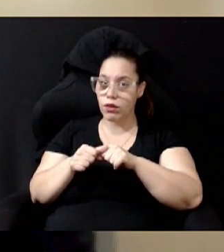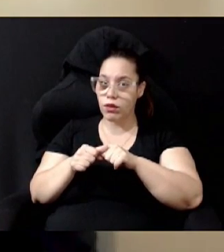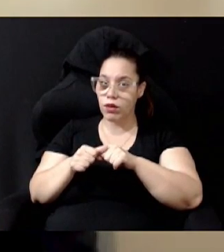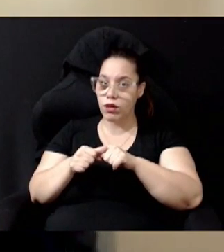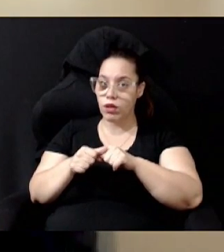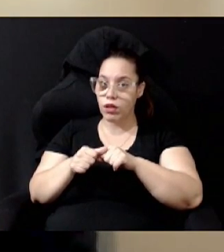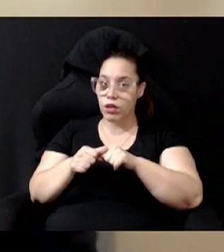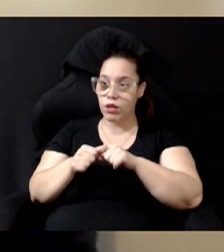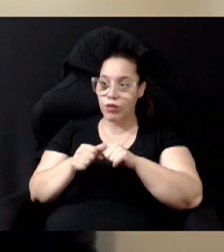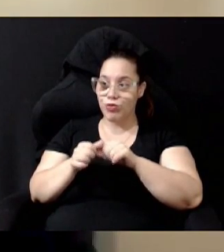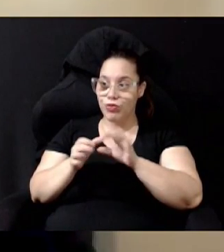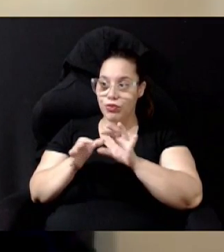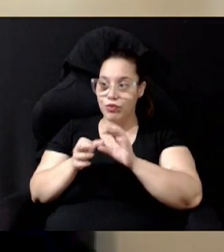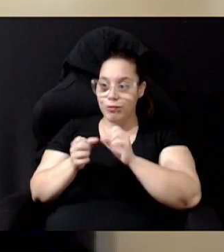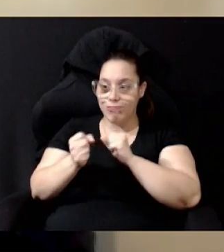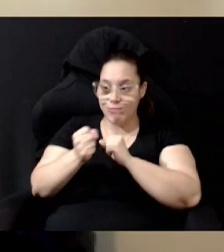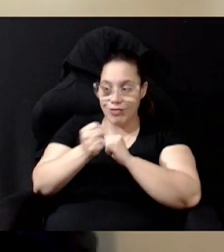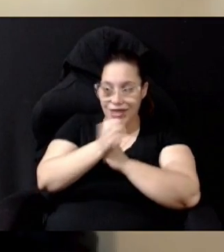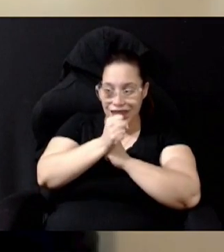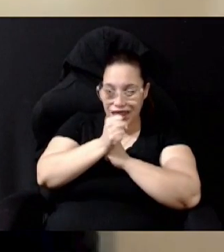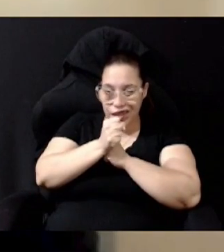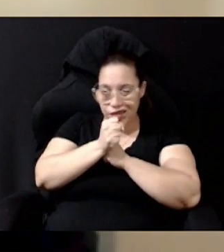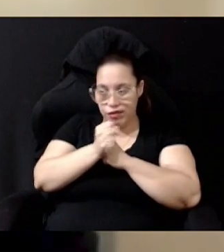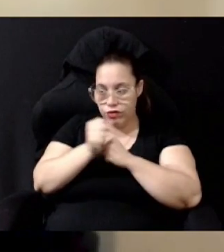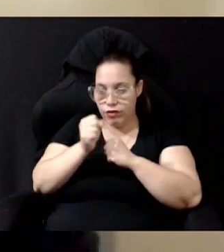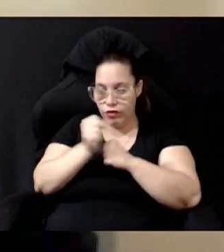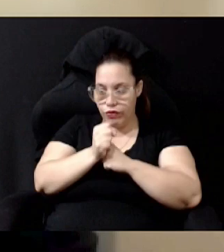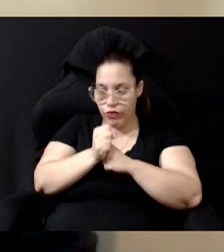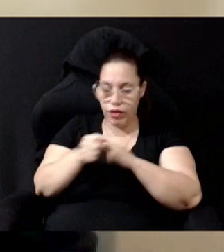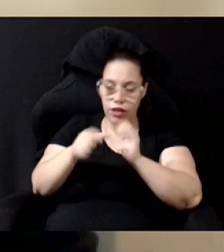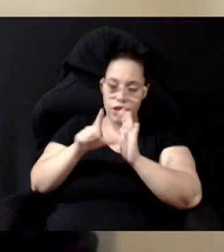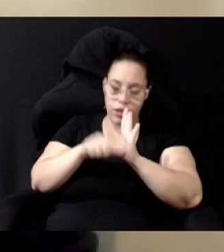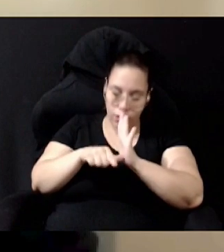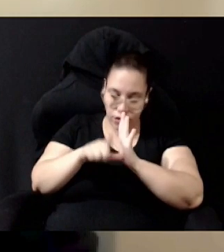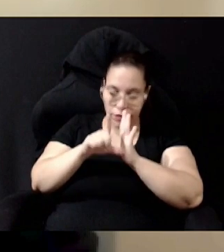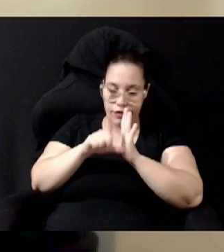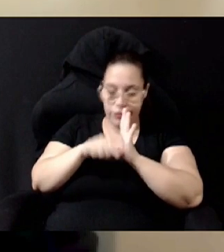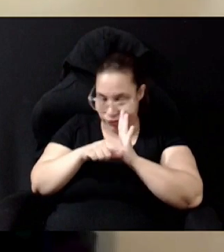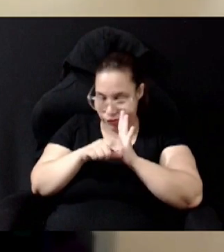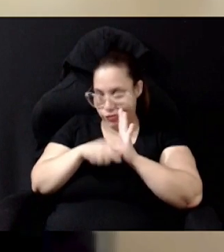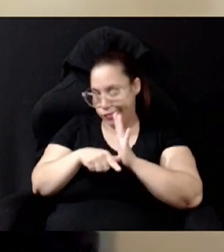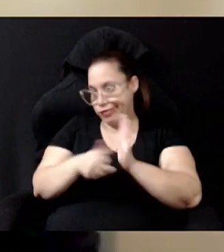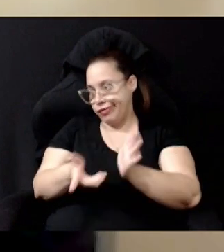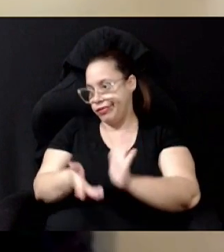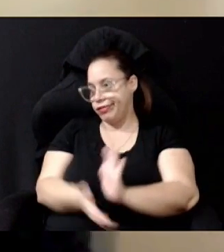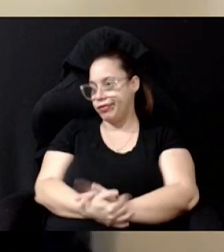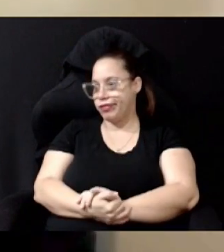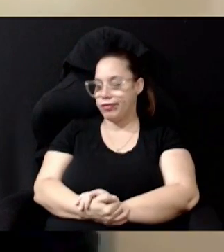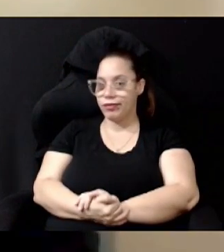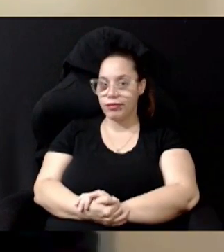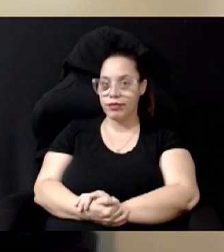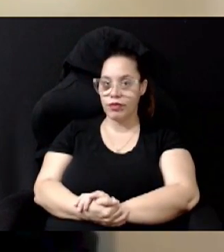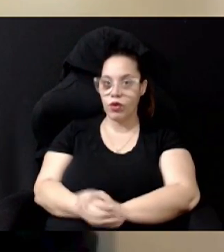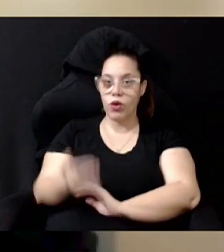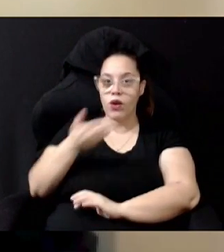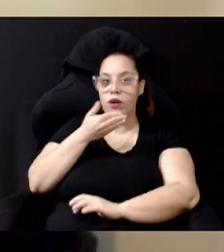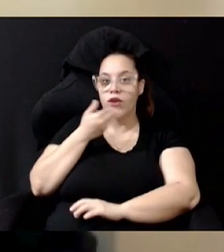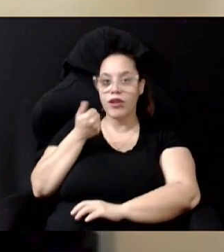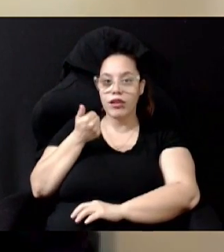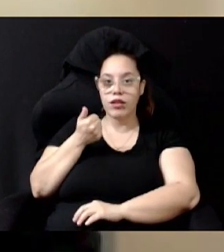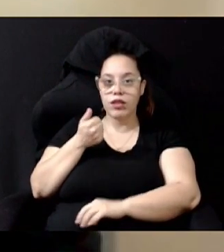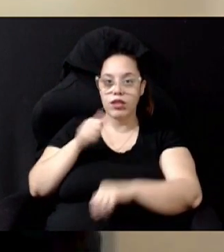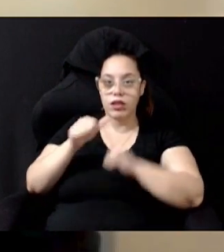limitantes, extremamente limitantes e que atrasam processos de melhora, de restauração, de